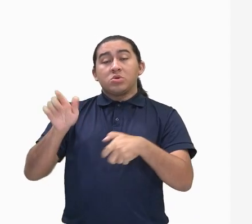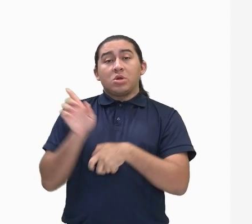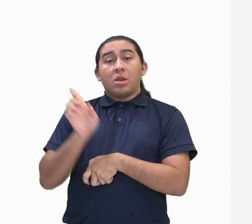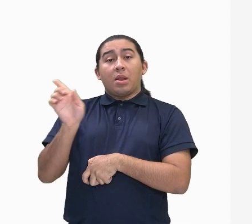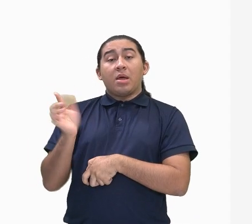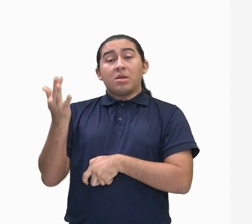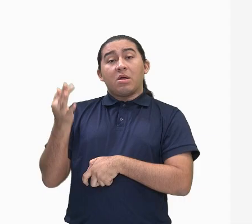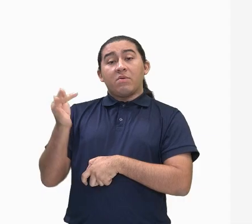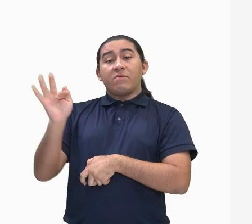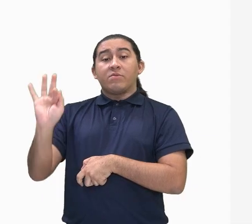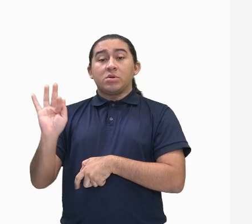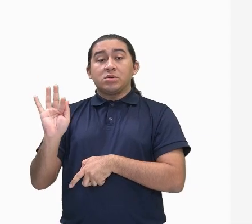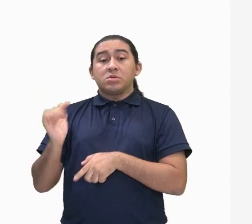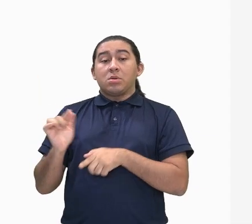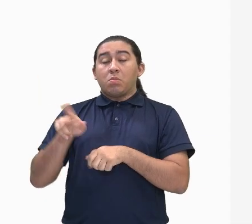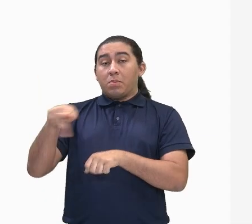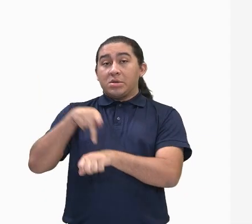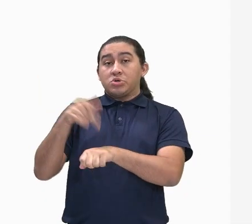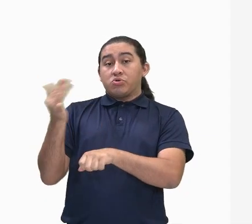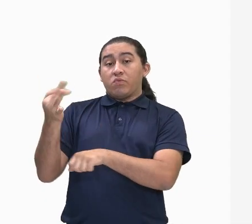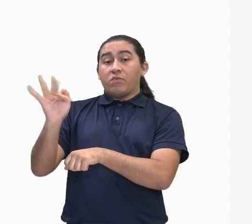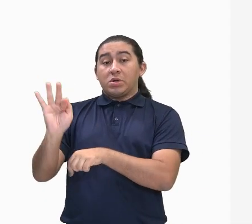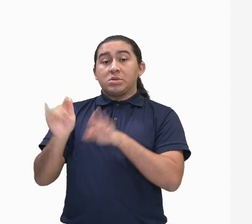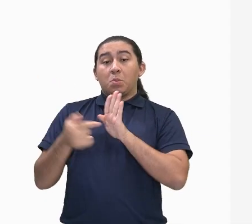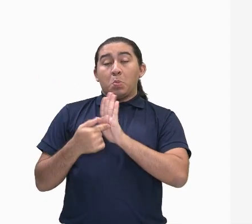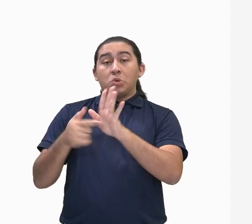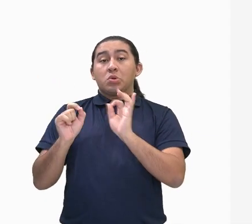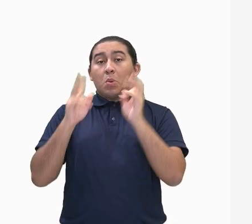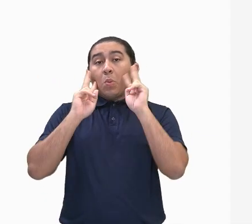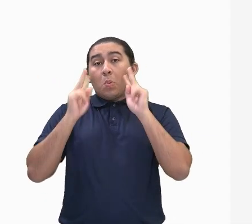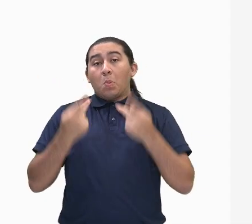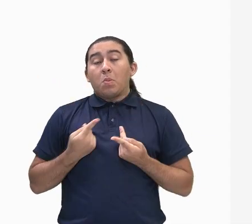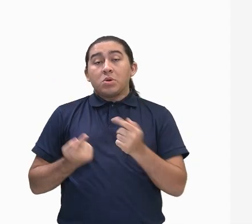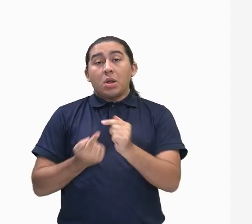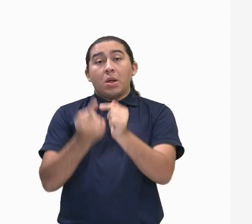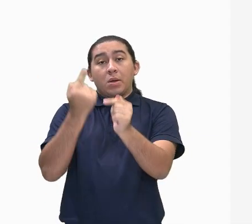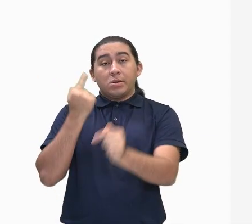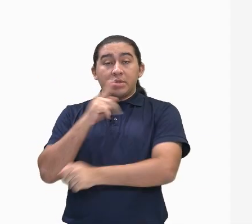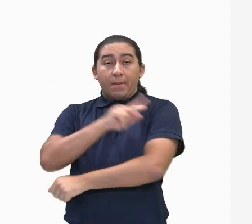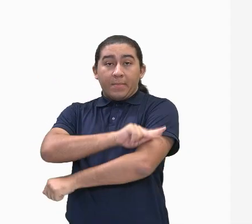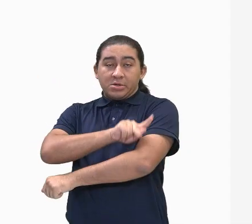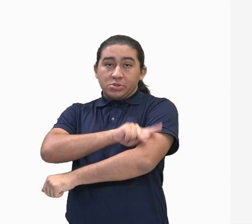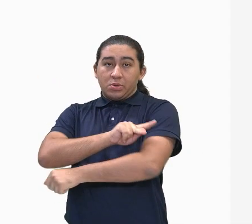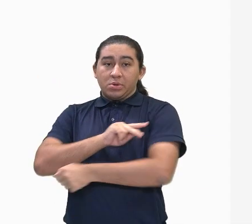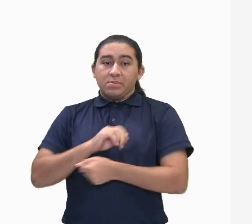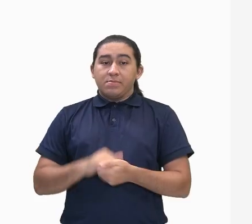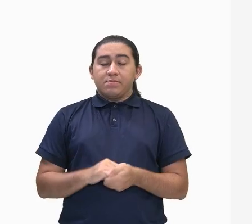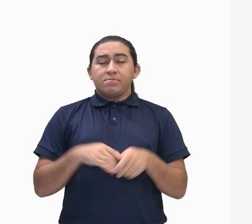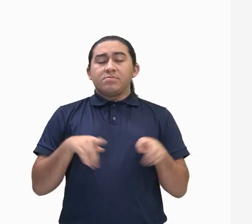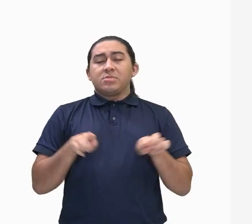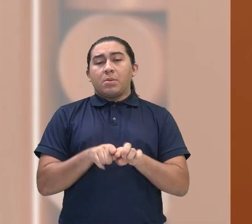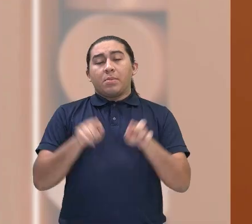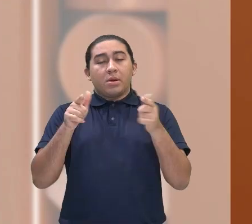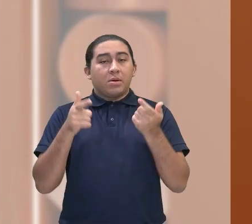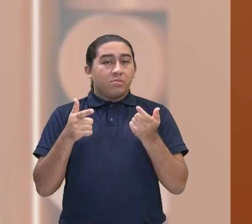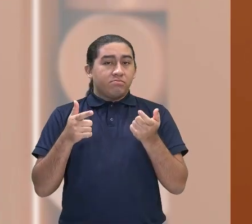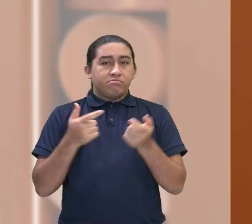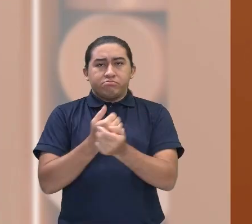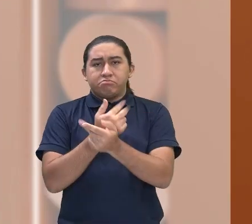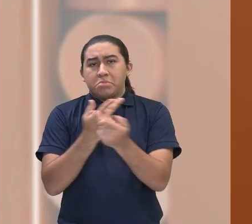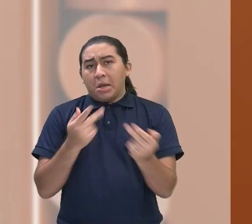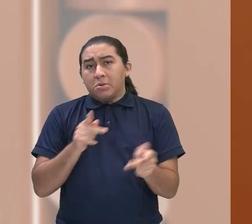e que mostram a vida dos humanos pré-históricos, né? E como já vimos também em